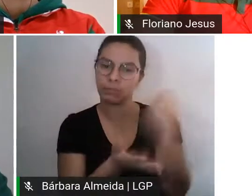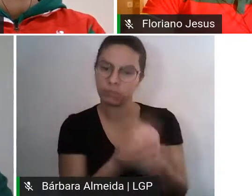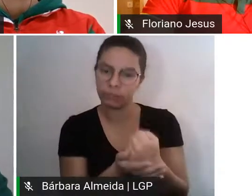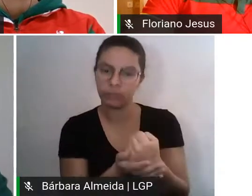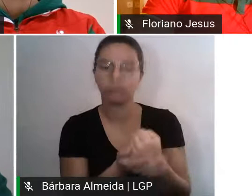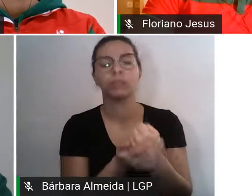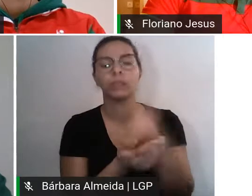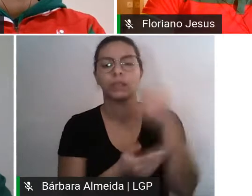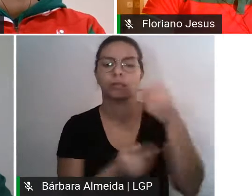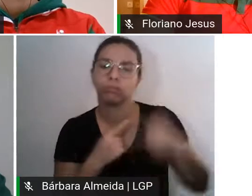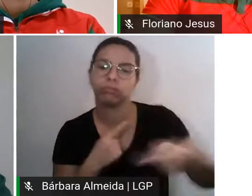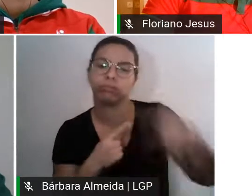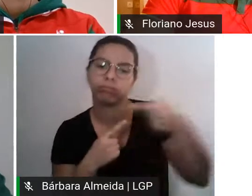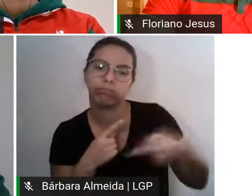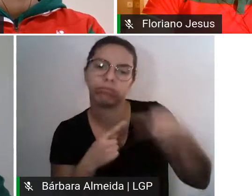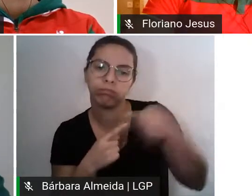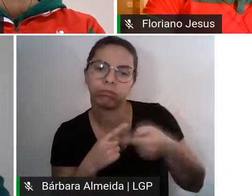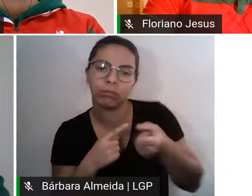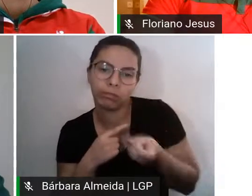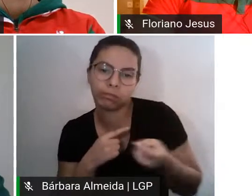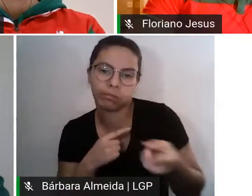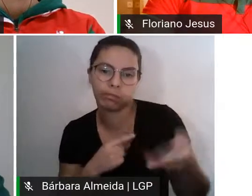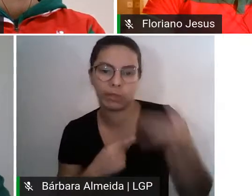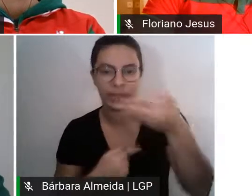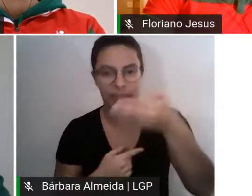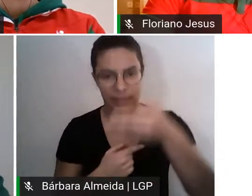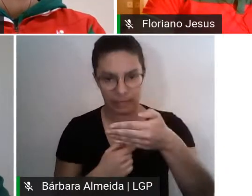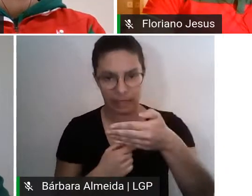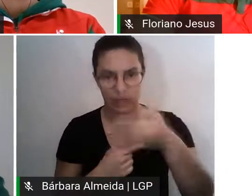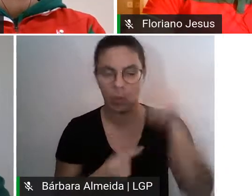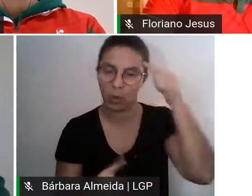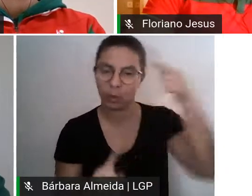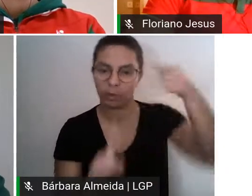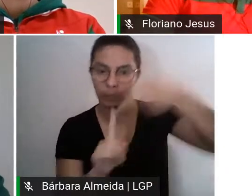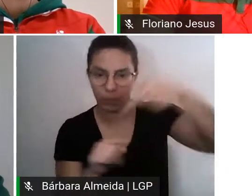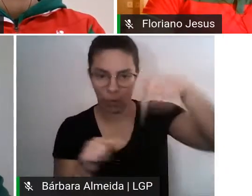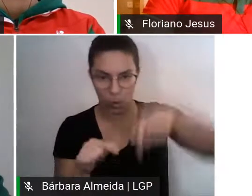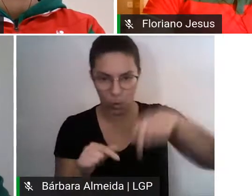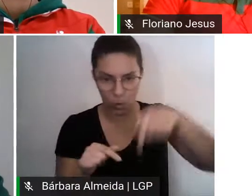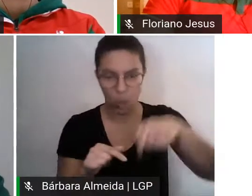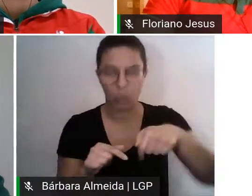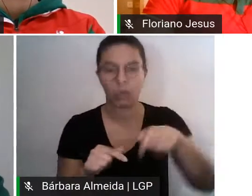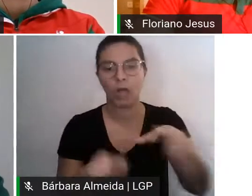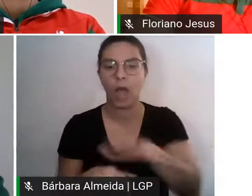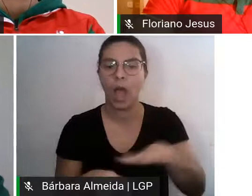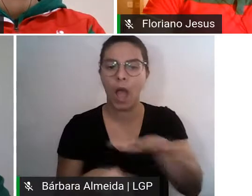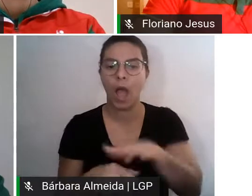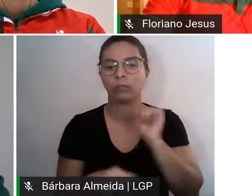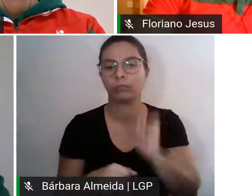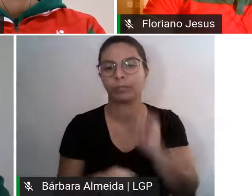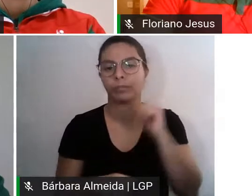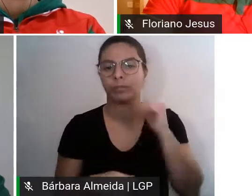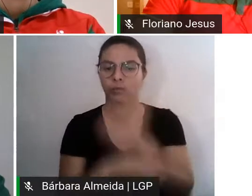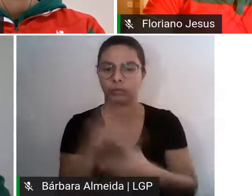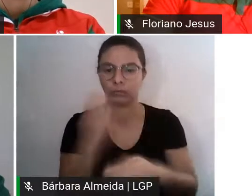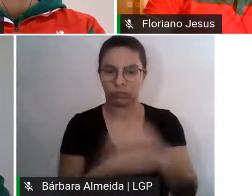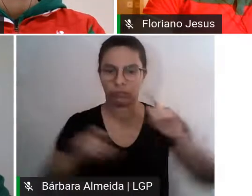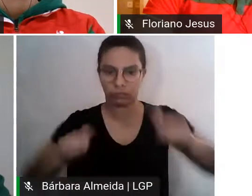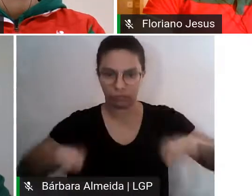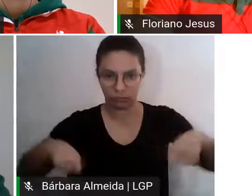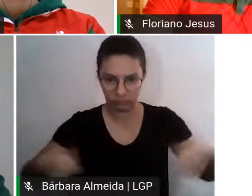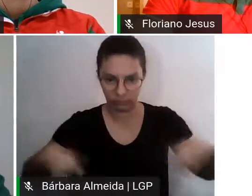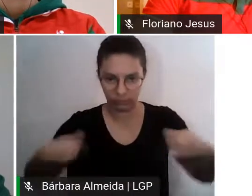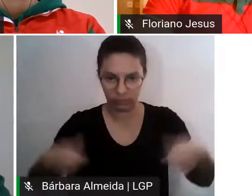7 semanas. O webinar de hoje é dedicado à classificação funcional desportiva na área motora e tem como intervenientes, que desde